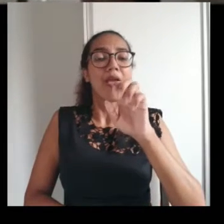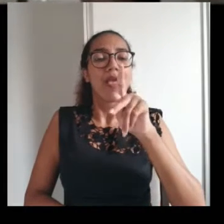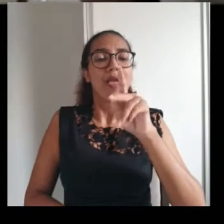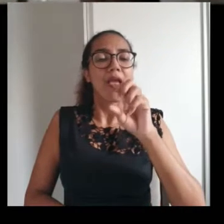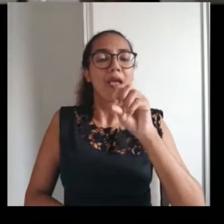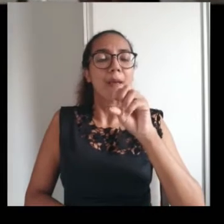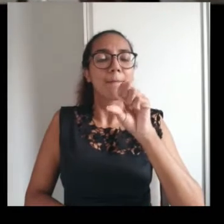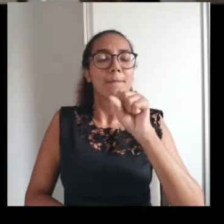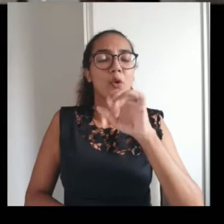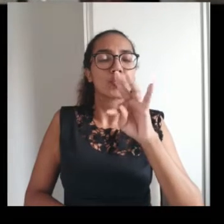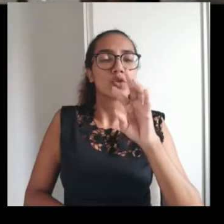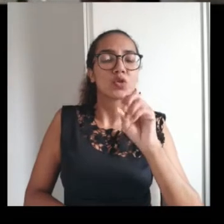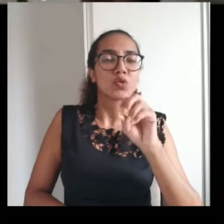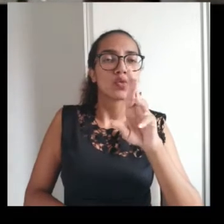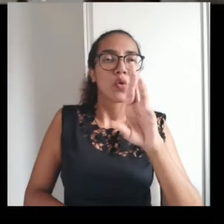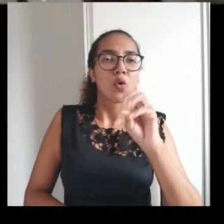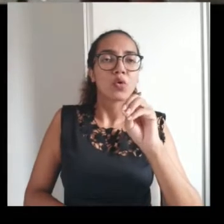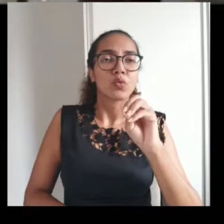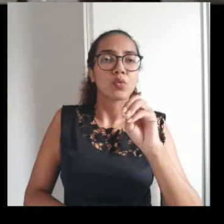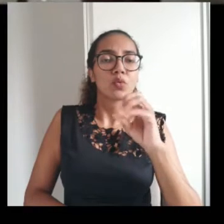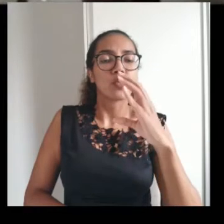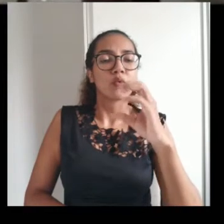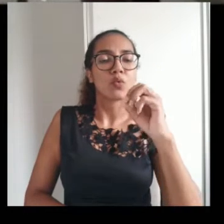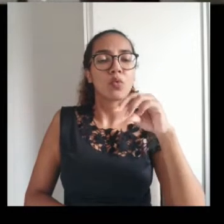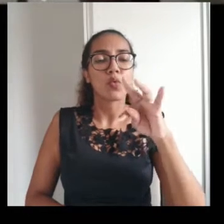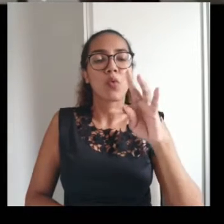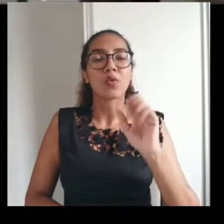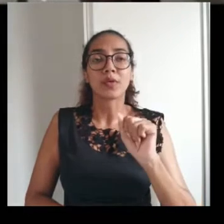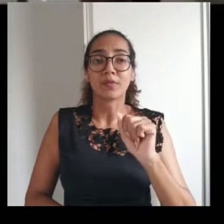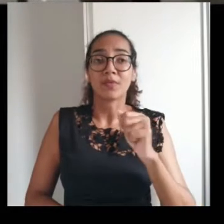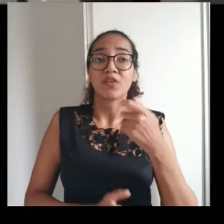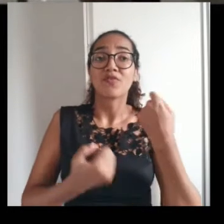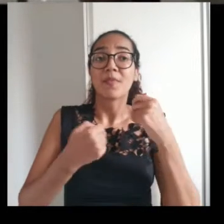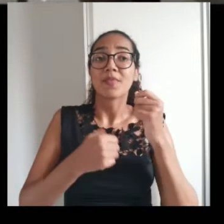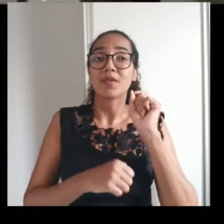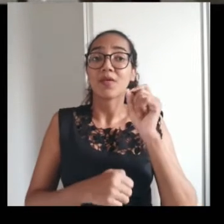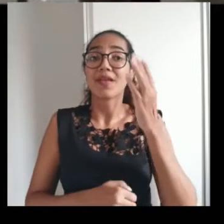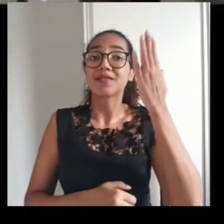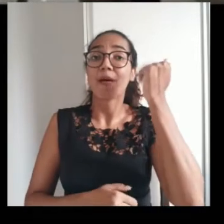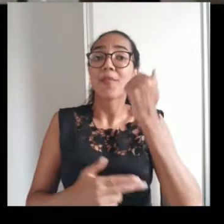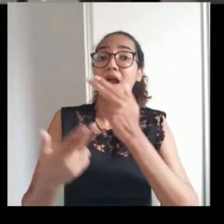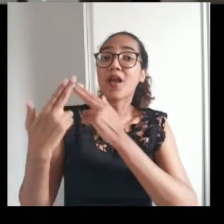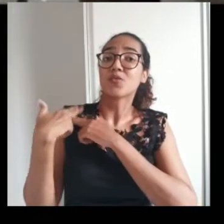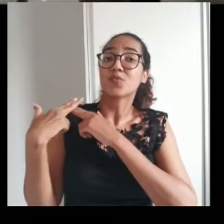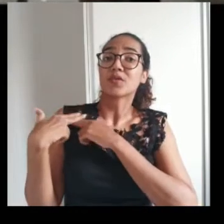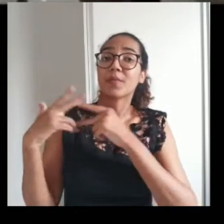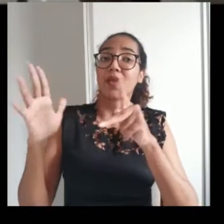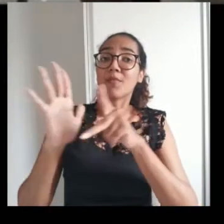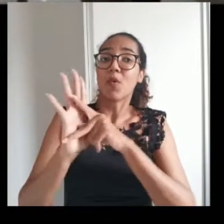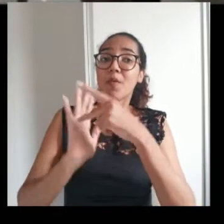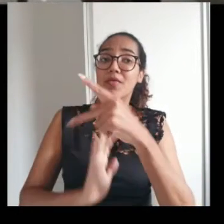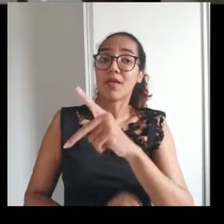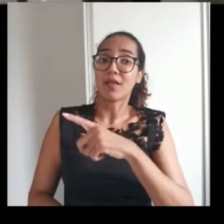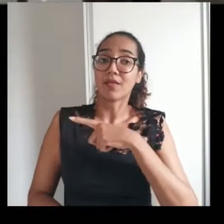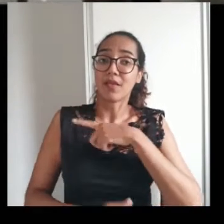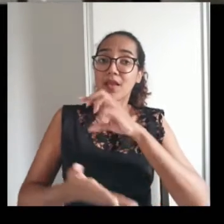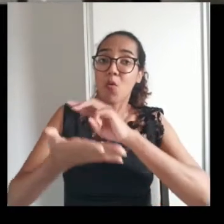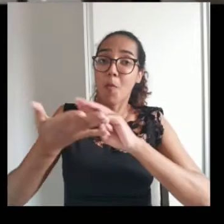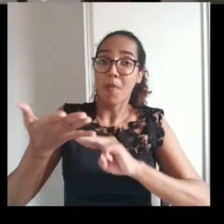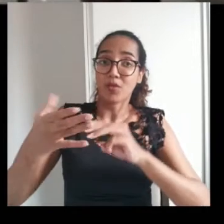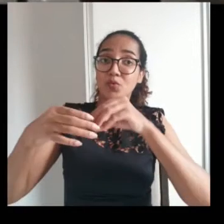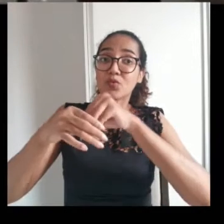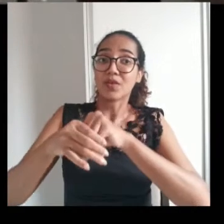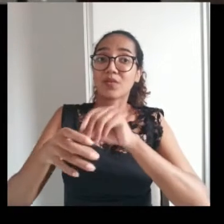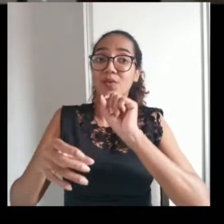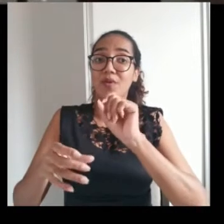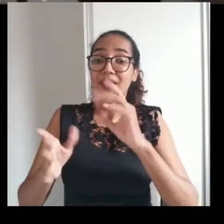de responsabilidade, tá certo? Ela tem um método aqui, ó, que cadastra as contas. E vai ter